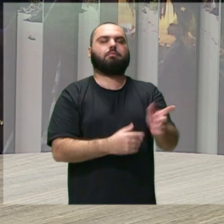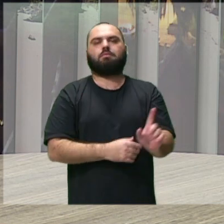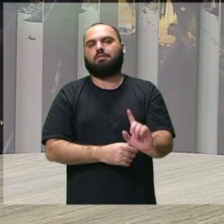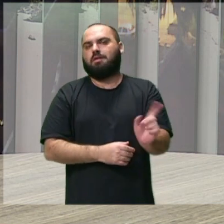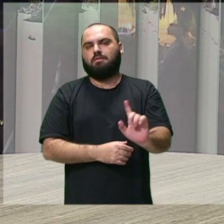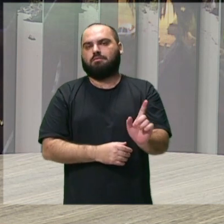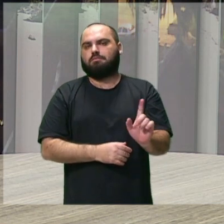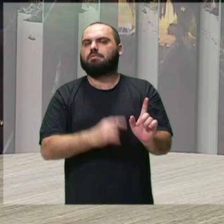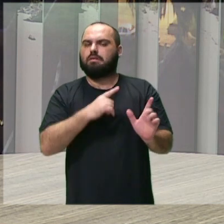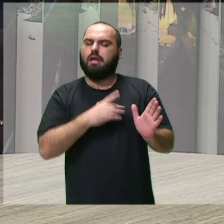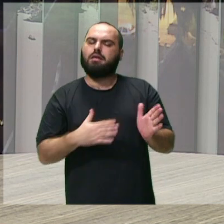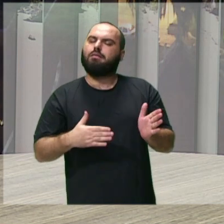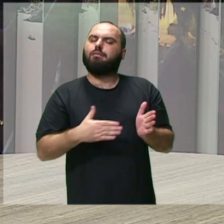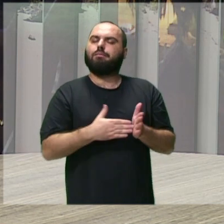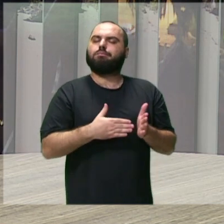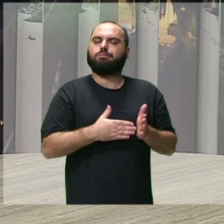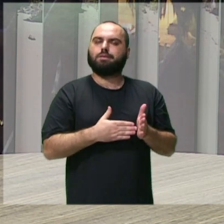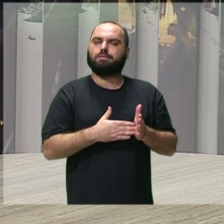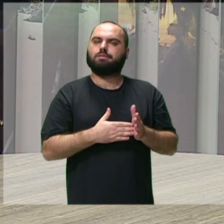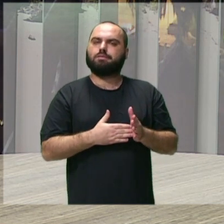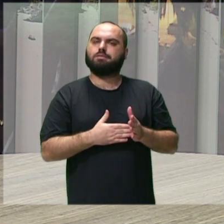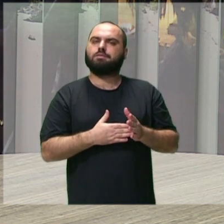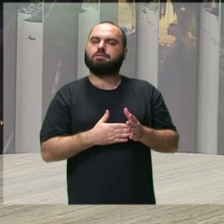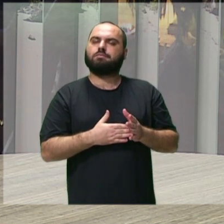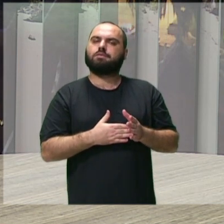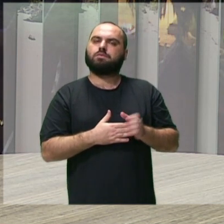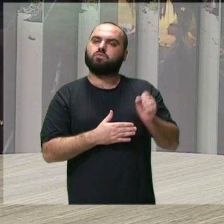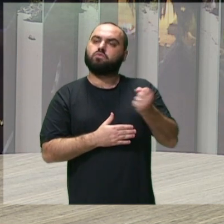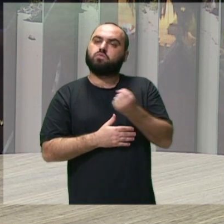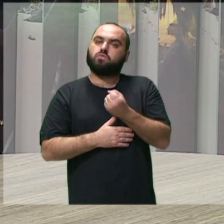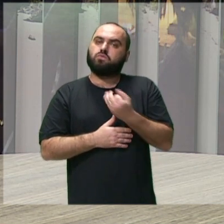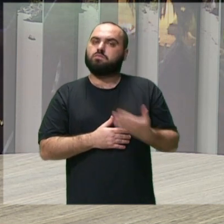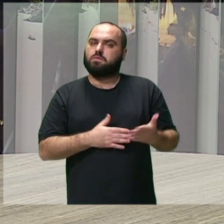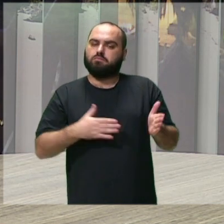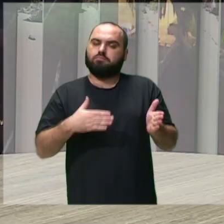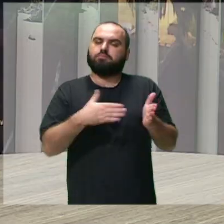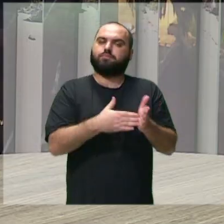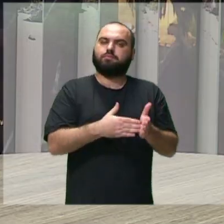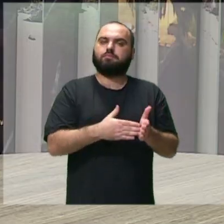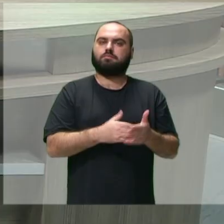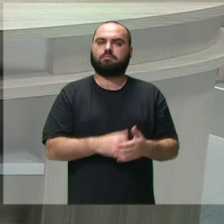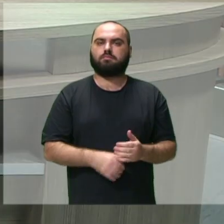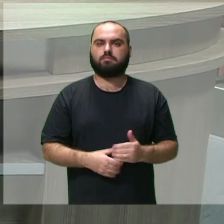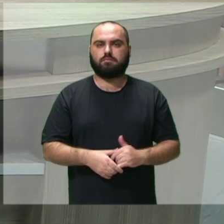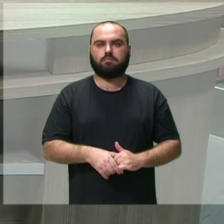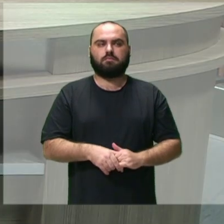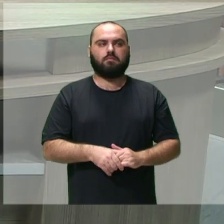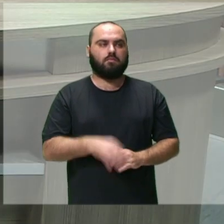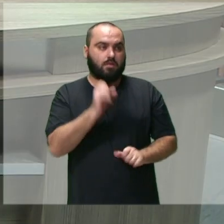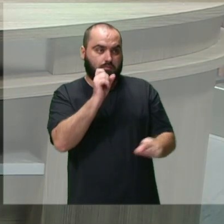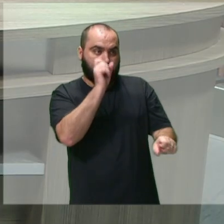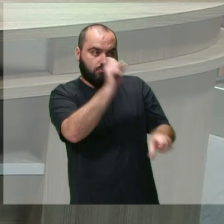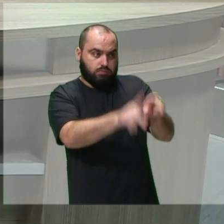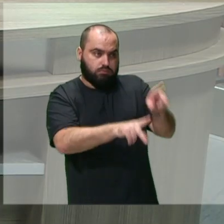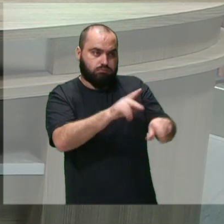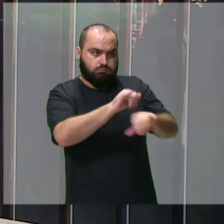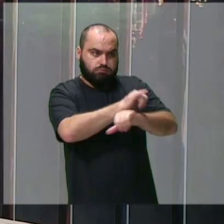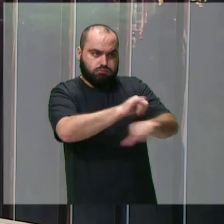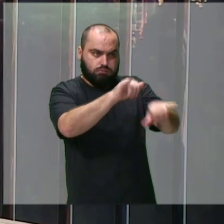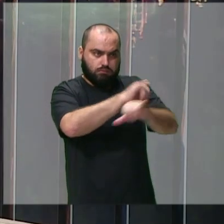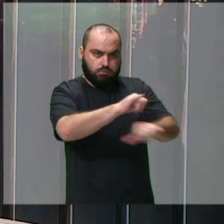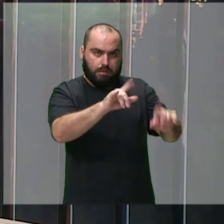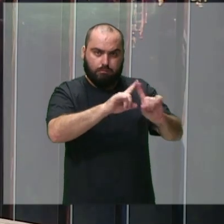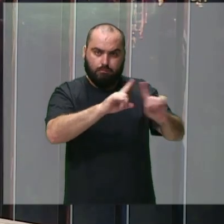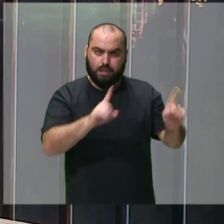Restringe um pouco, né, o número de peças a serem feitas. Ele te dá uma popularidade, no entanto, ela